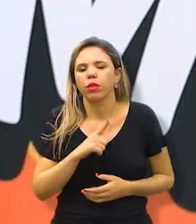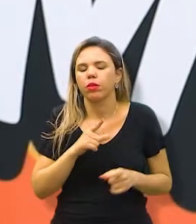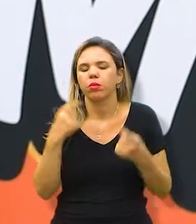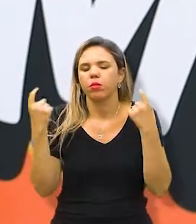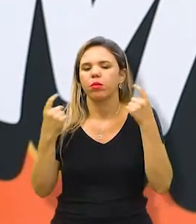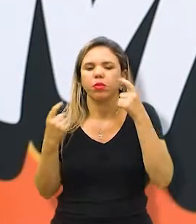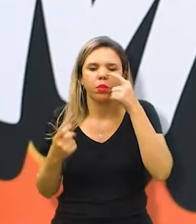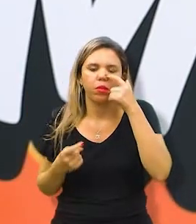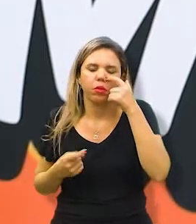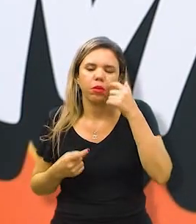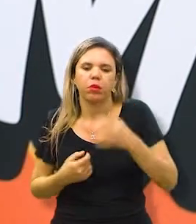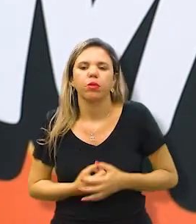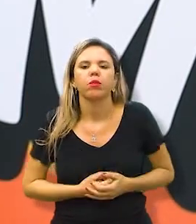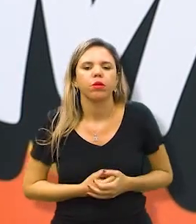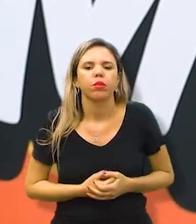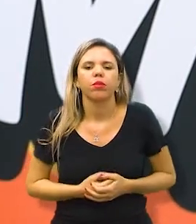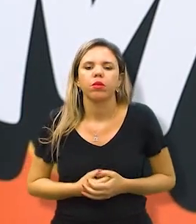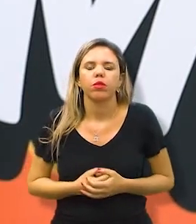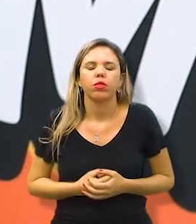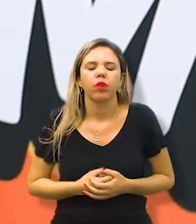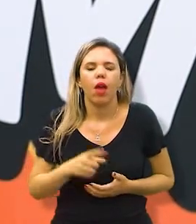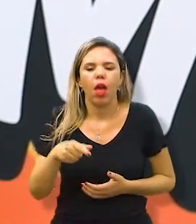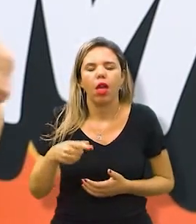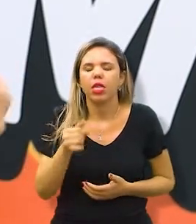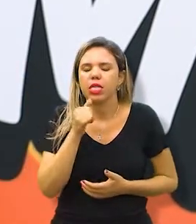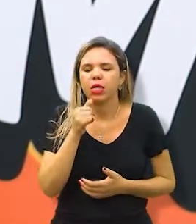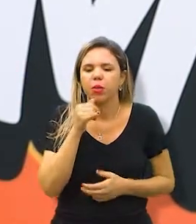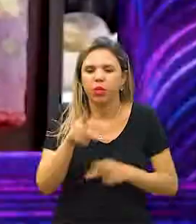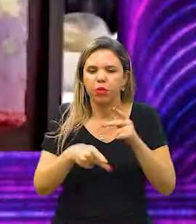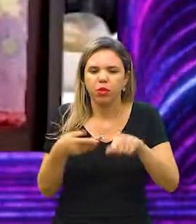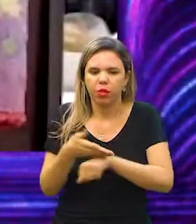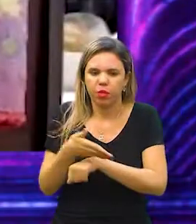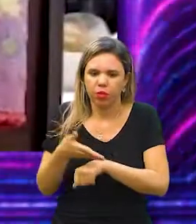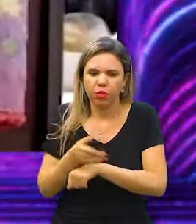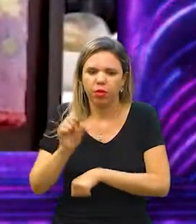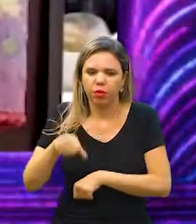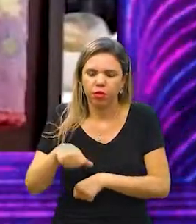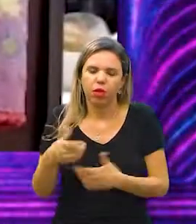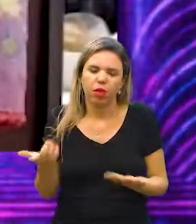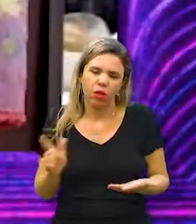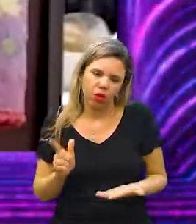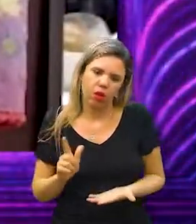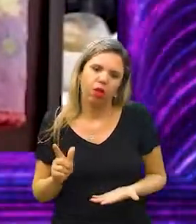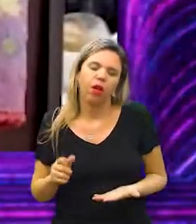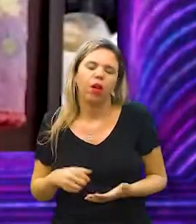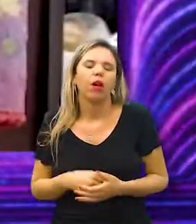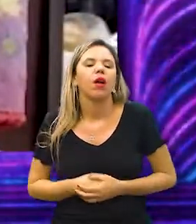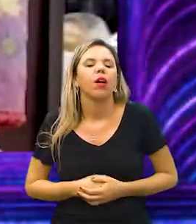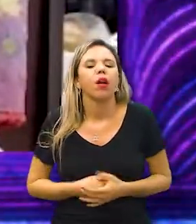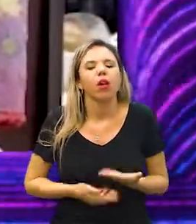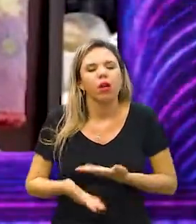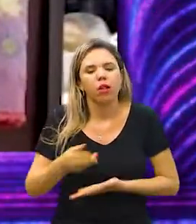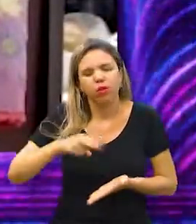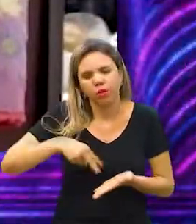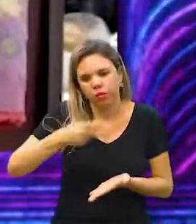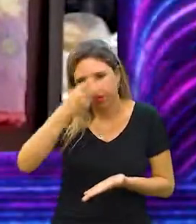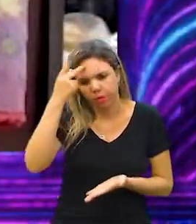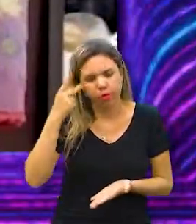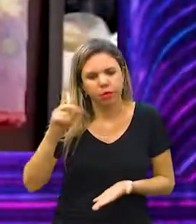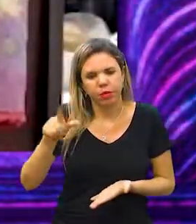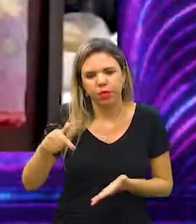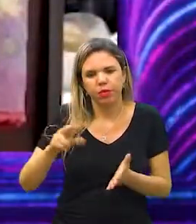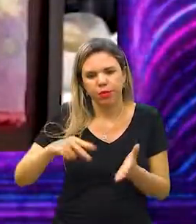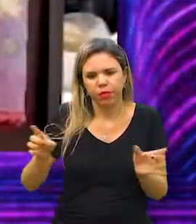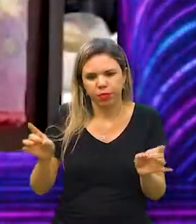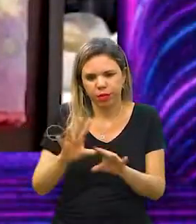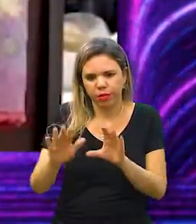ali, você também se preocupou com o pessoal que é coadjuvante? Sim, no entanto que as leitoras,